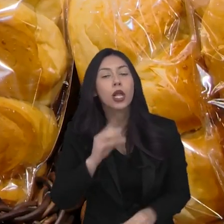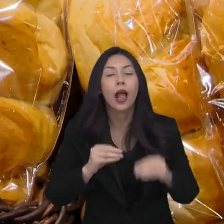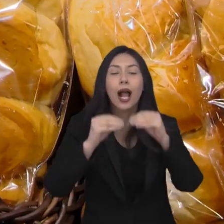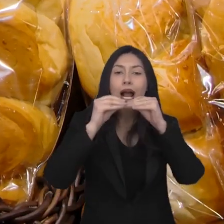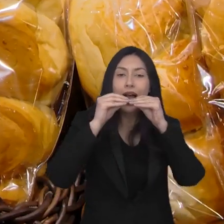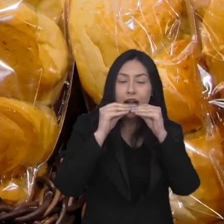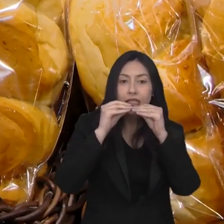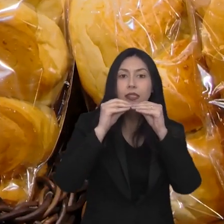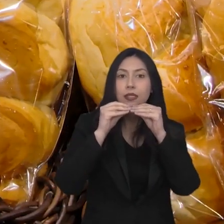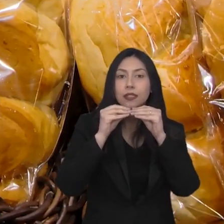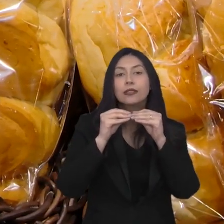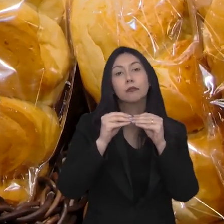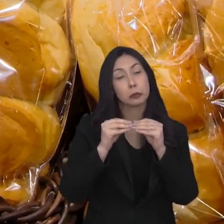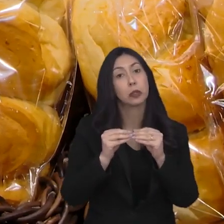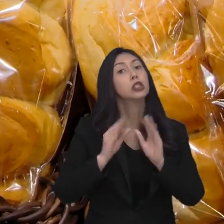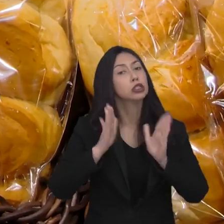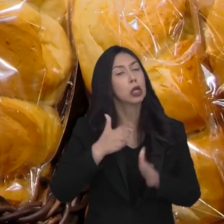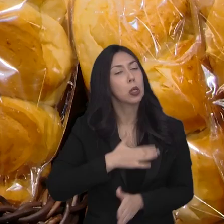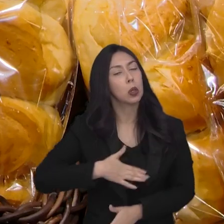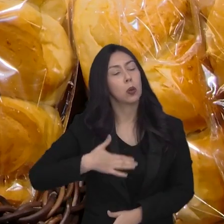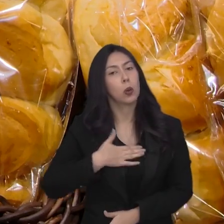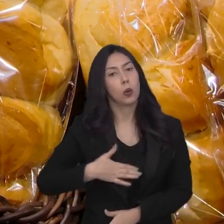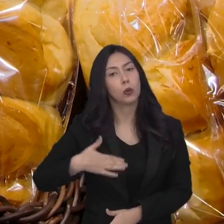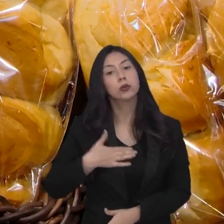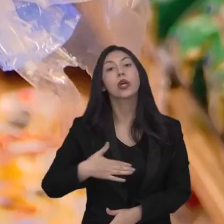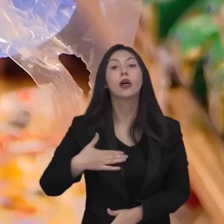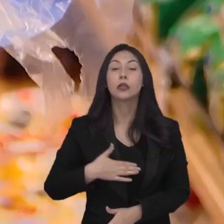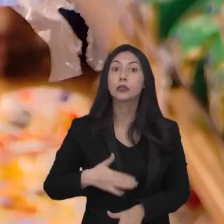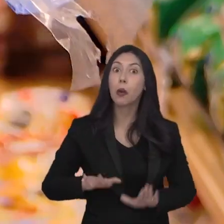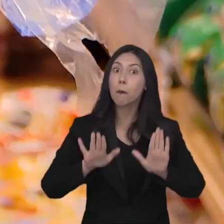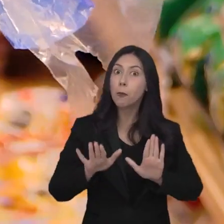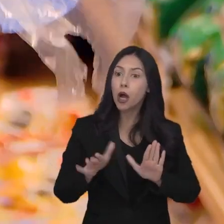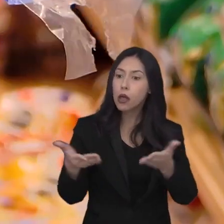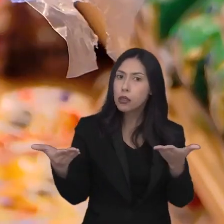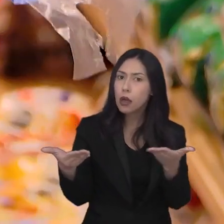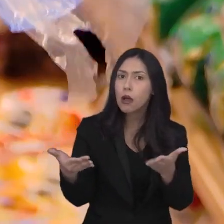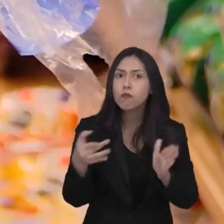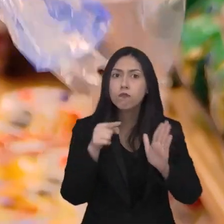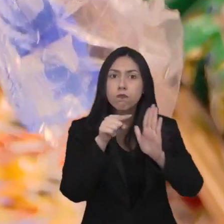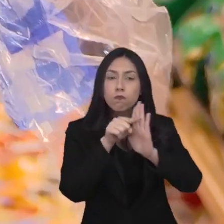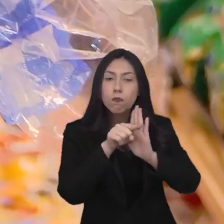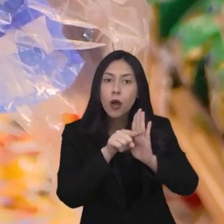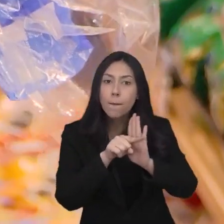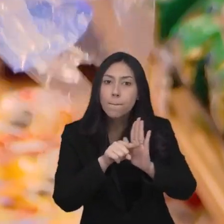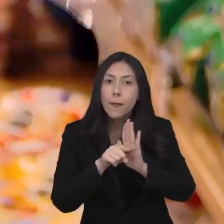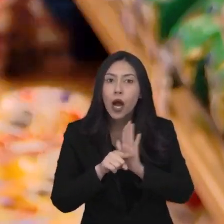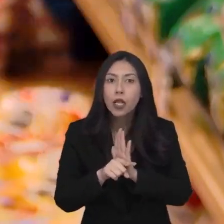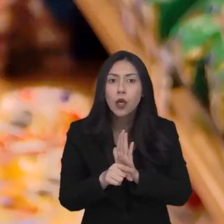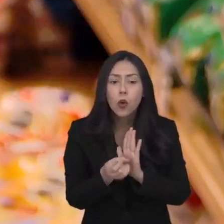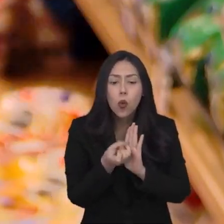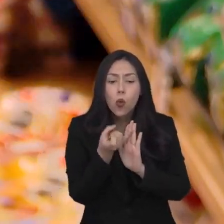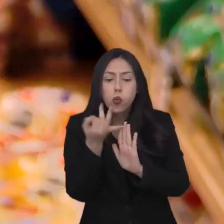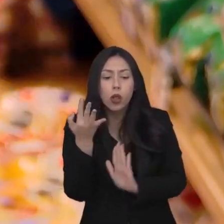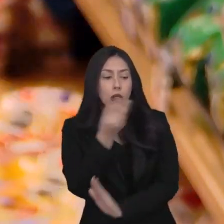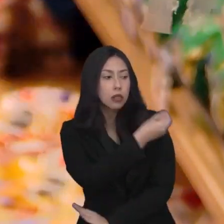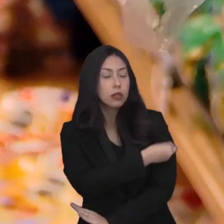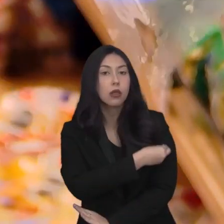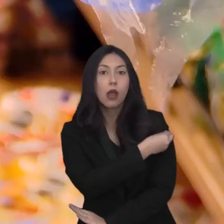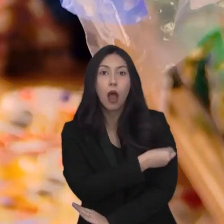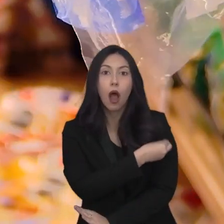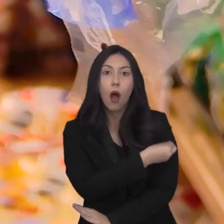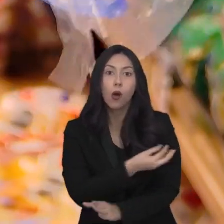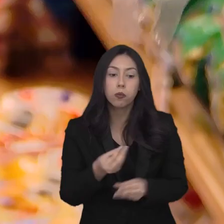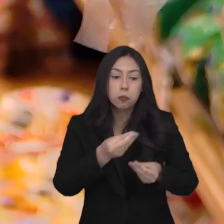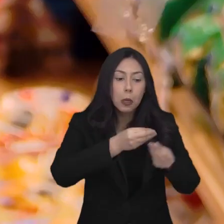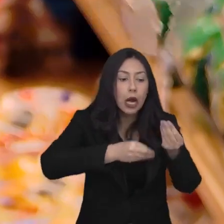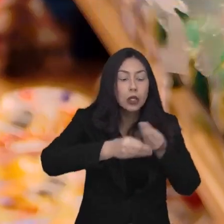pessoas, este alimento é o queridinho de muitos brasileiros. Mas recentemente, uma pesquisa sobre a quantidade de álcool presente